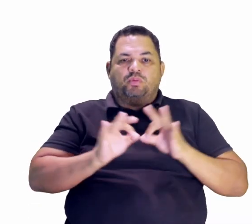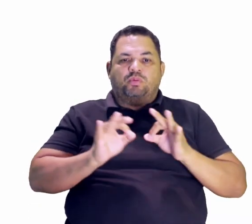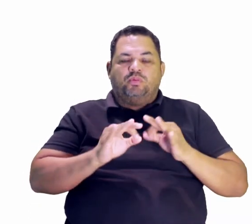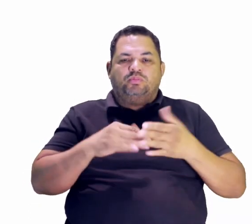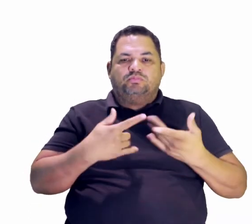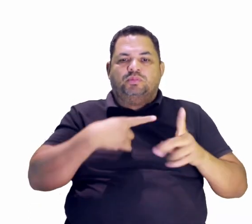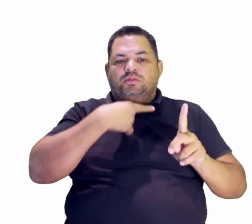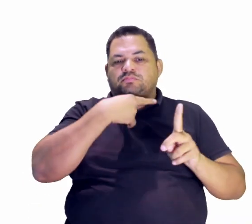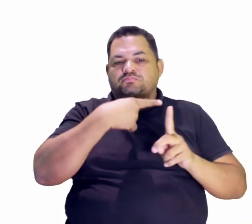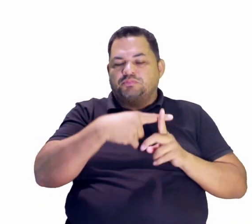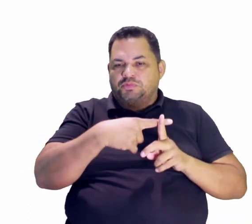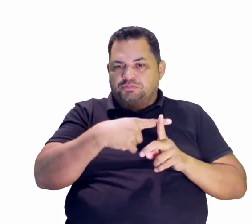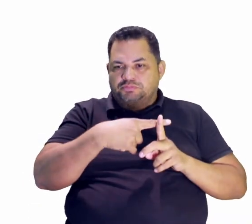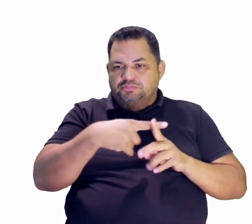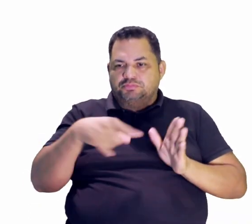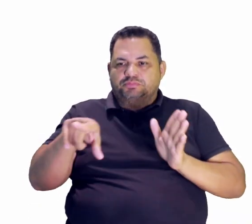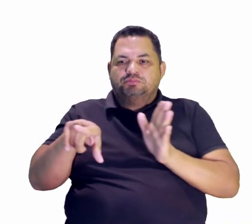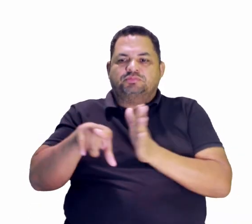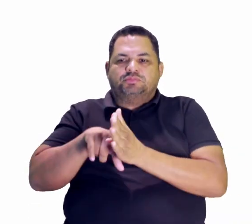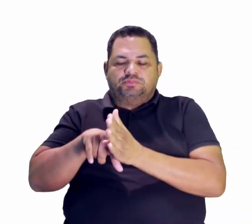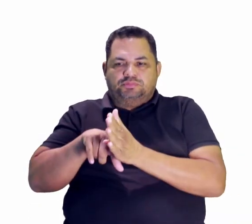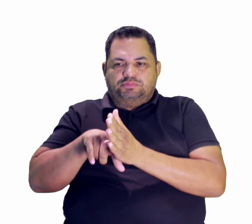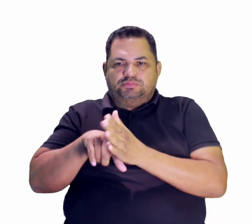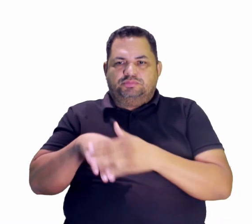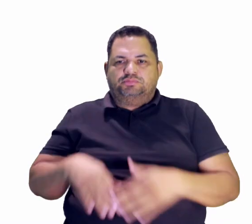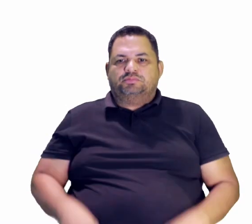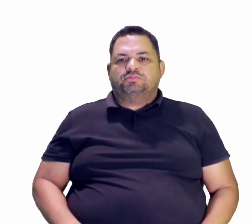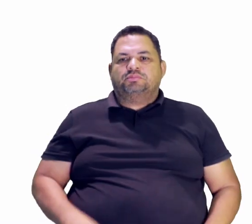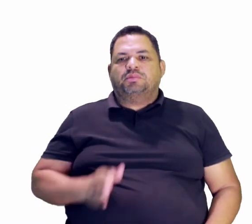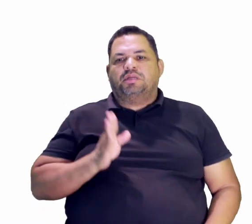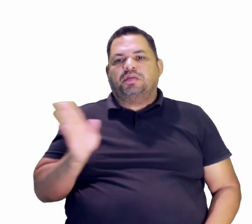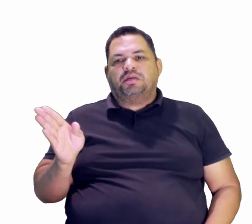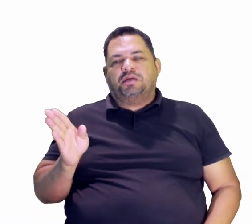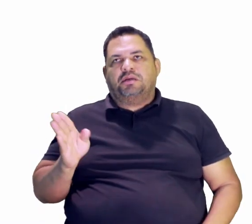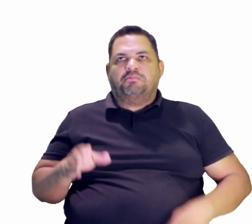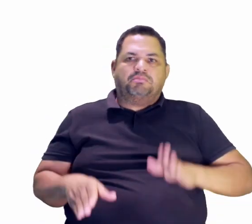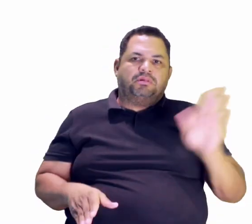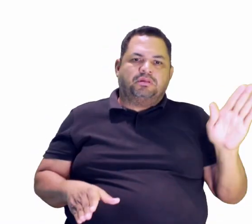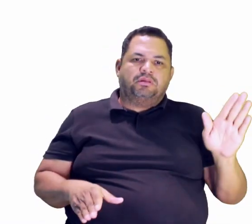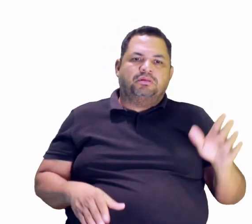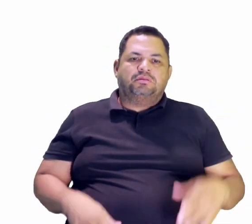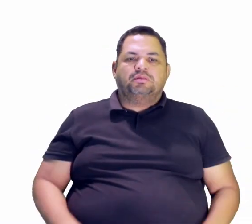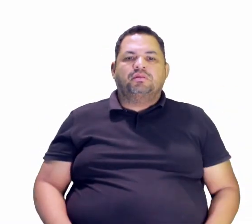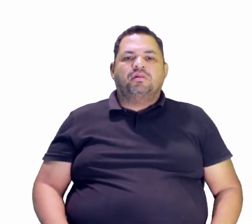como positivo e o outro como negativo, tá?